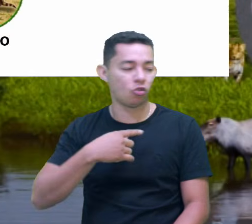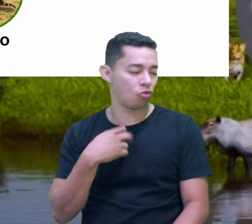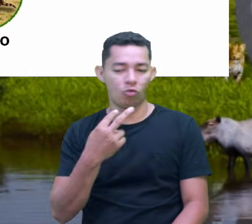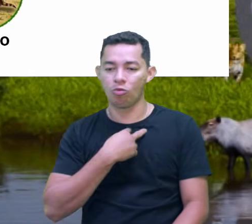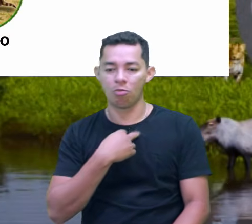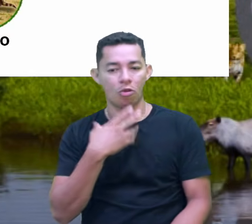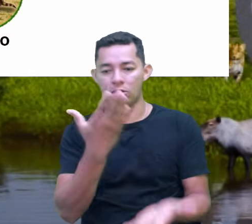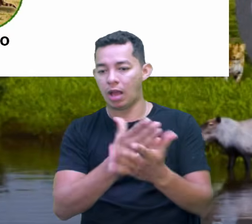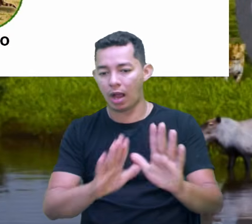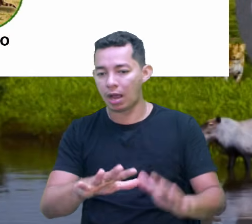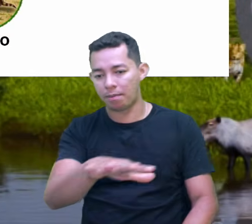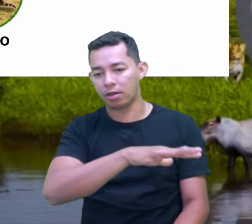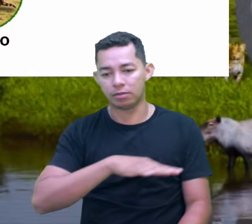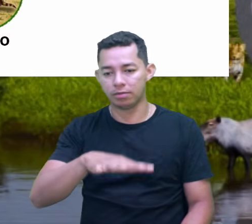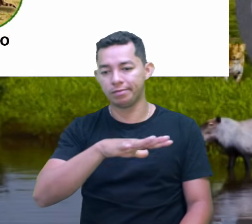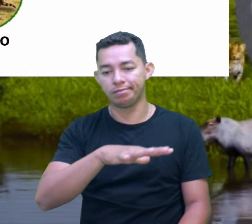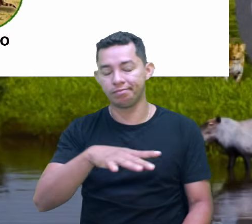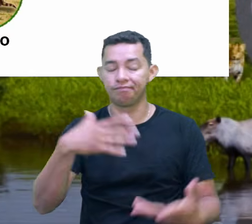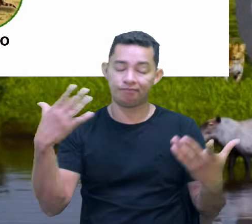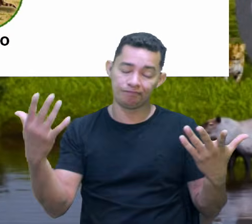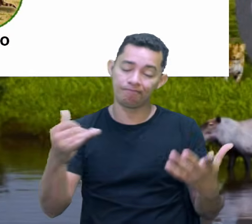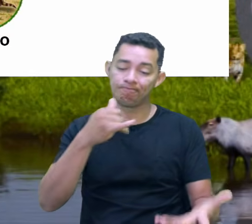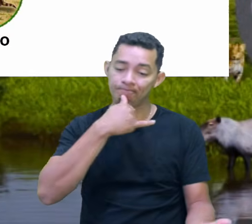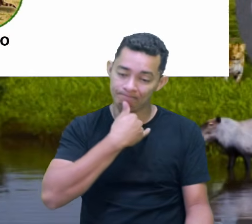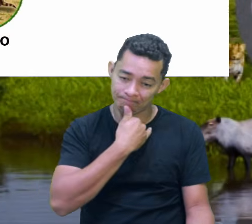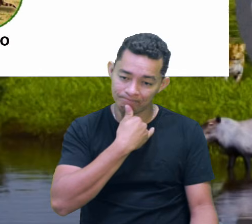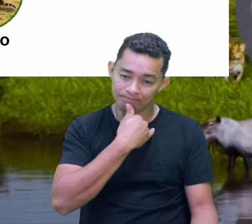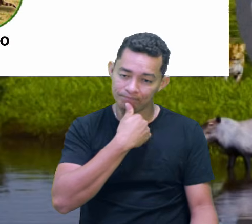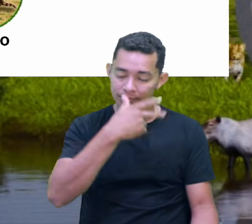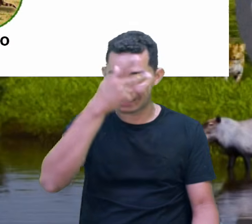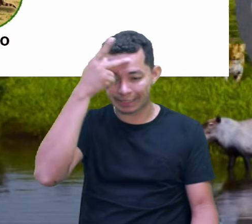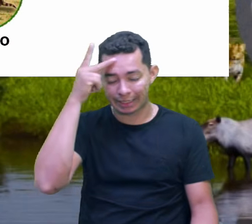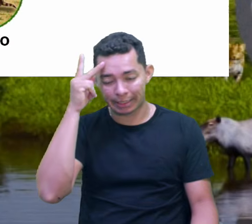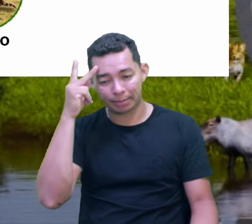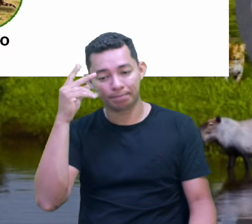gente tem visto que isso não tem acontecido de forma muito